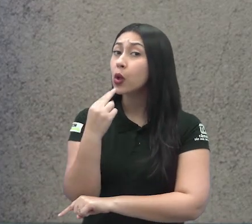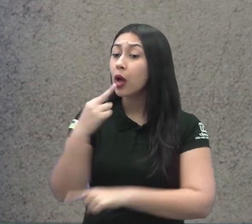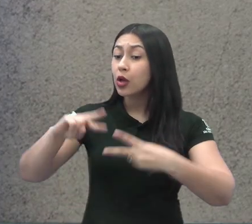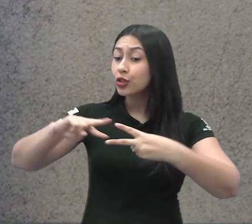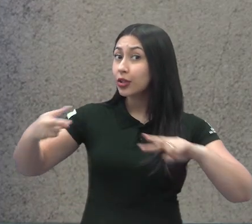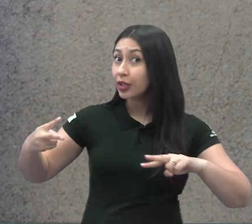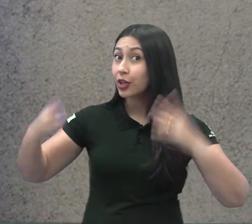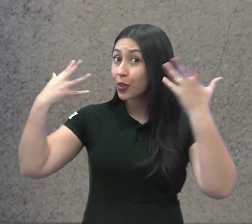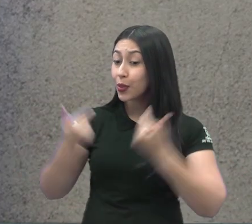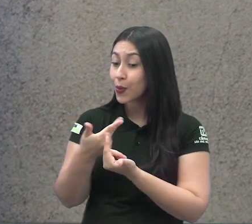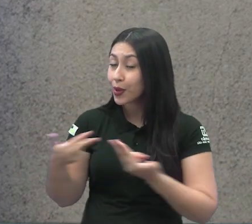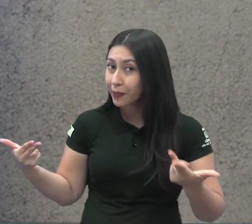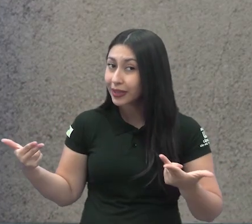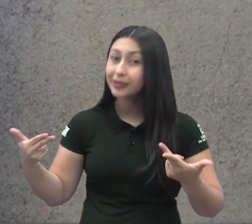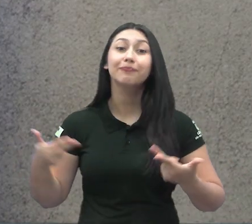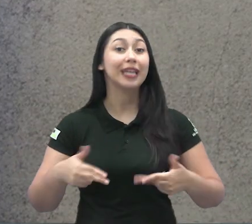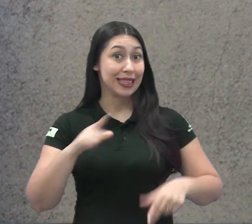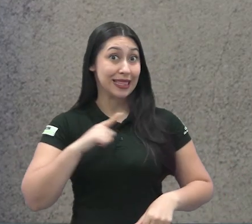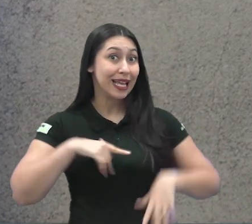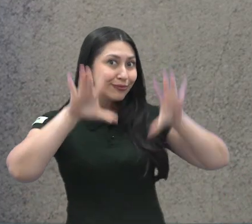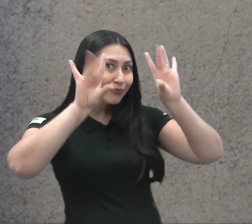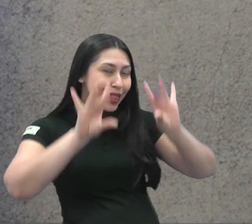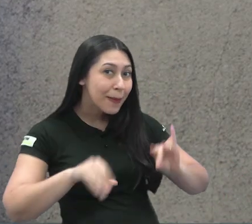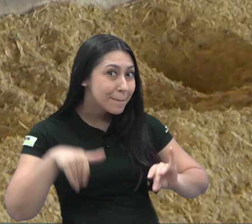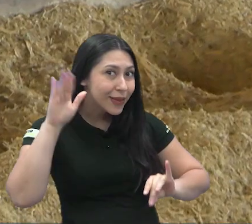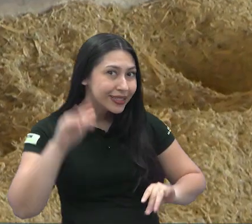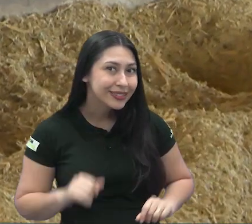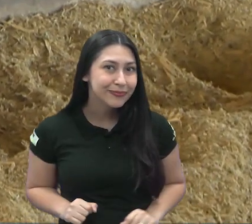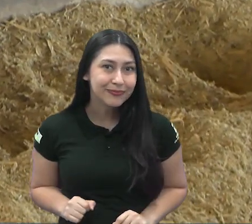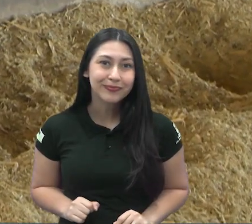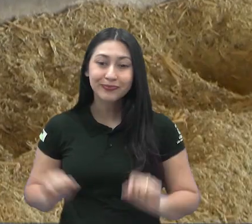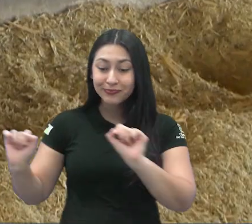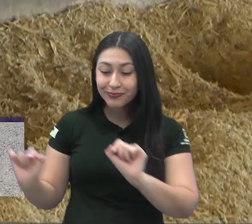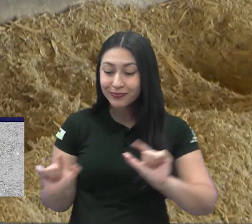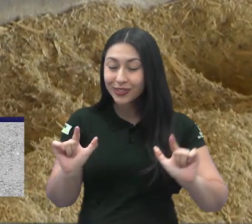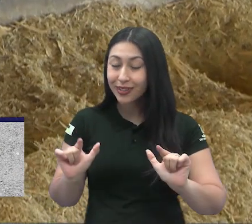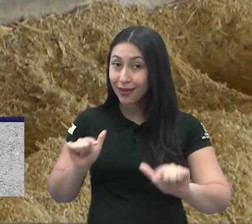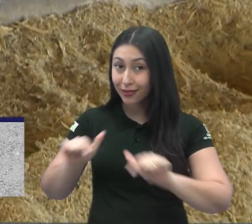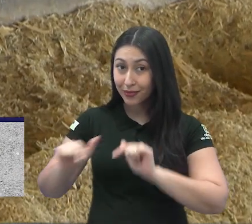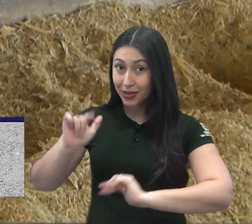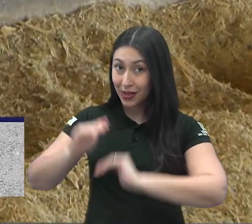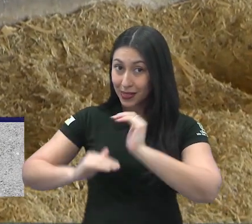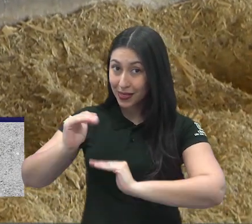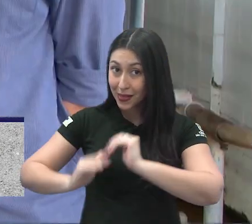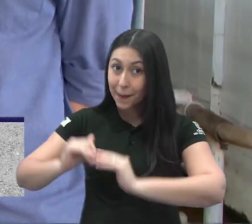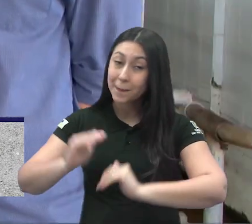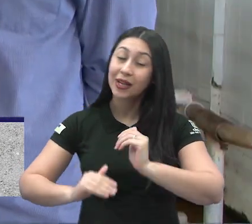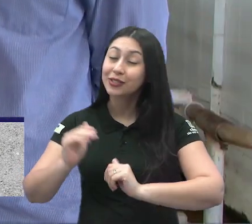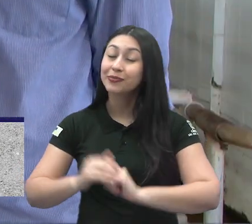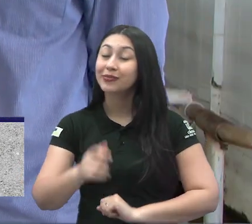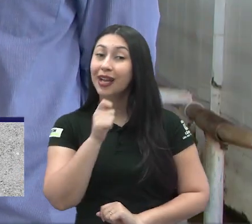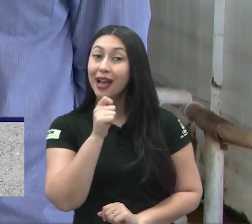dos animais de produção. E tem mais! No quadro Mercado na Prática desta semana,